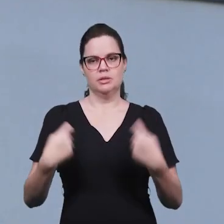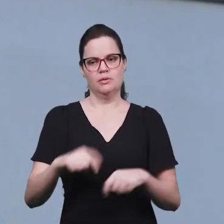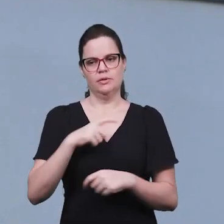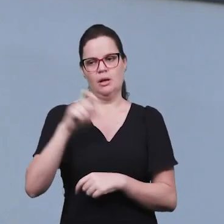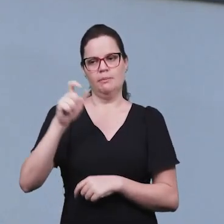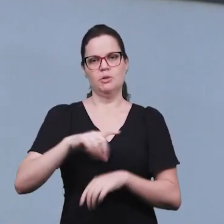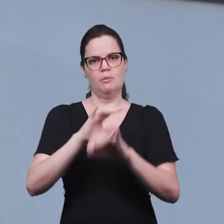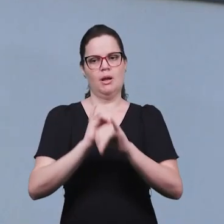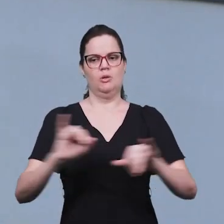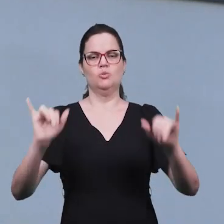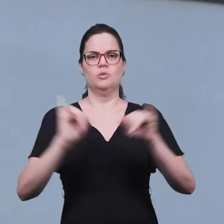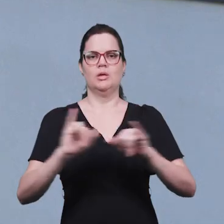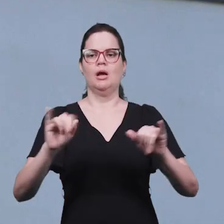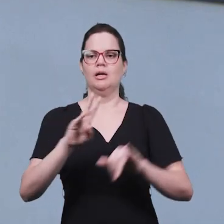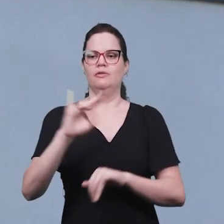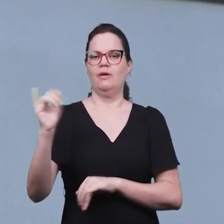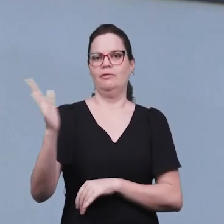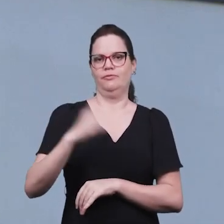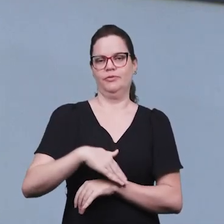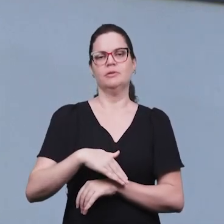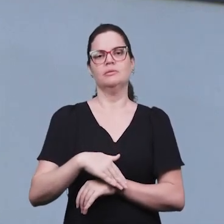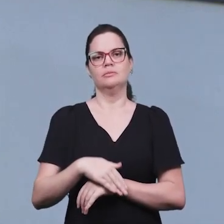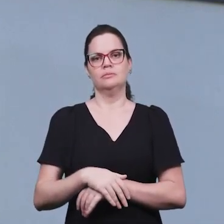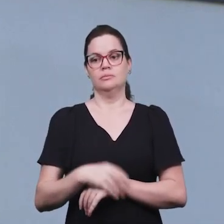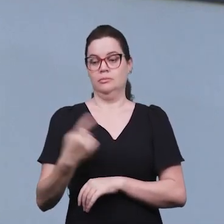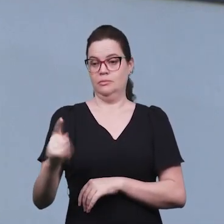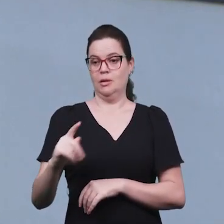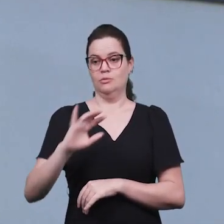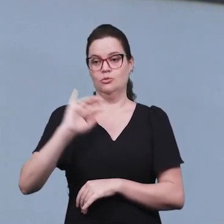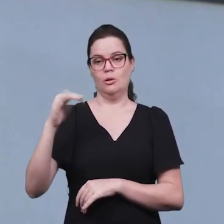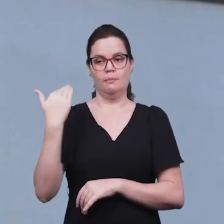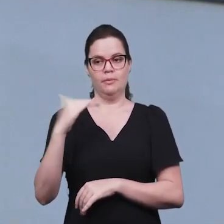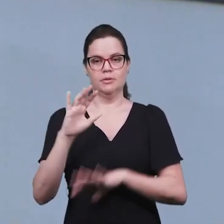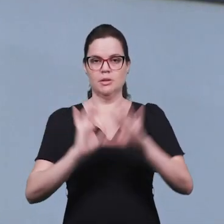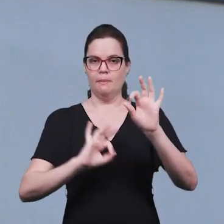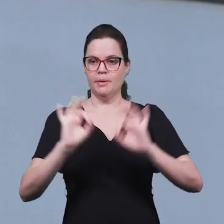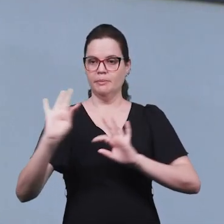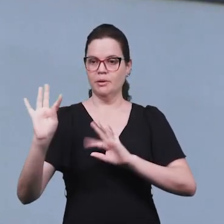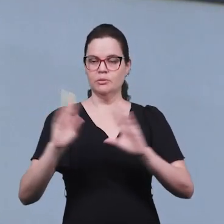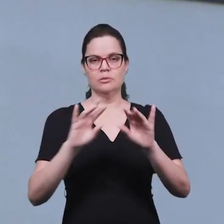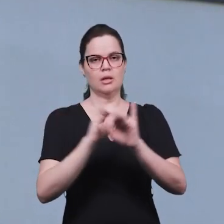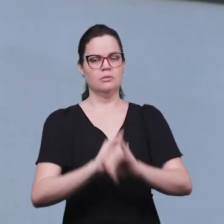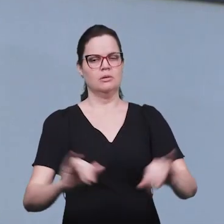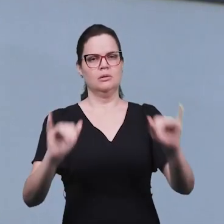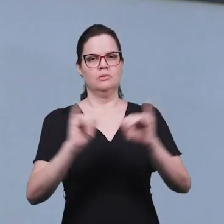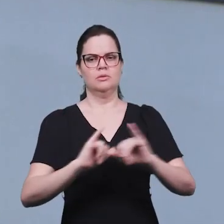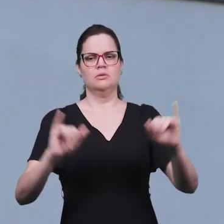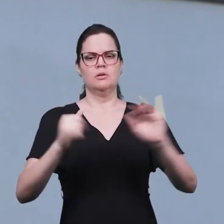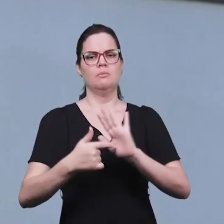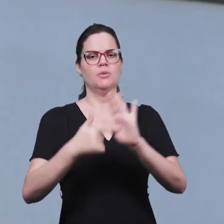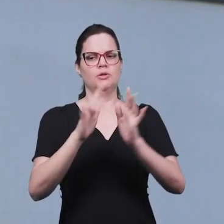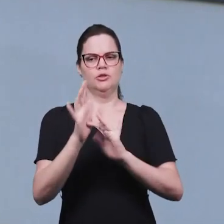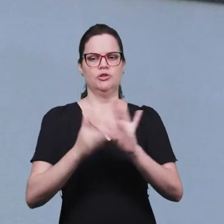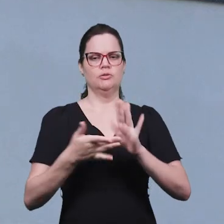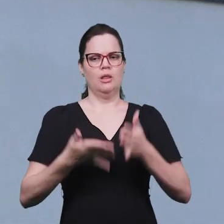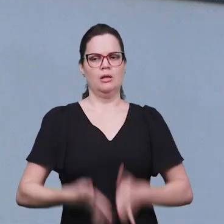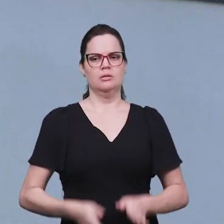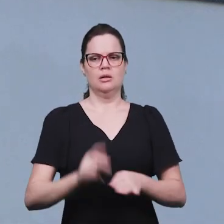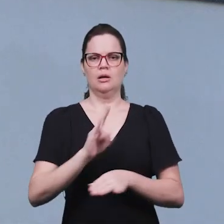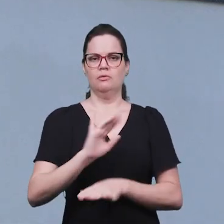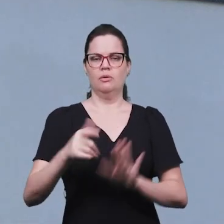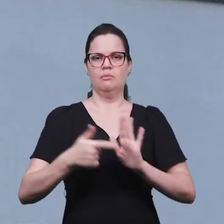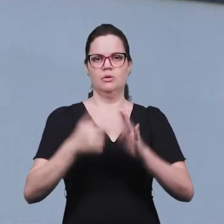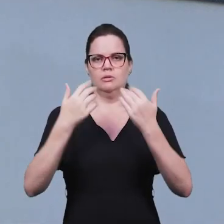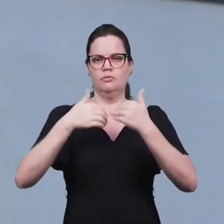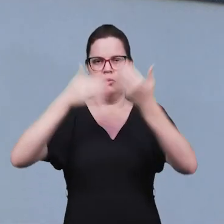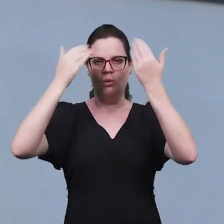chegada. Ele preparou caminho para a chegada de um rei, que é o Senhor Jesus, Rei dos Reis,